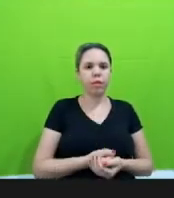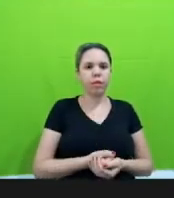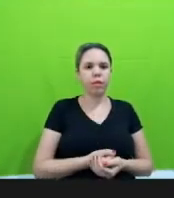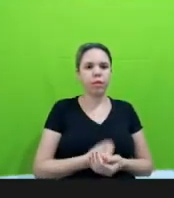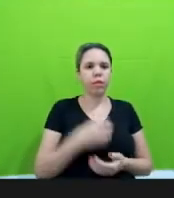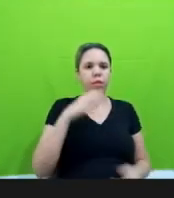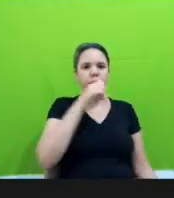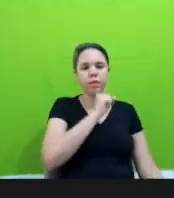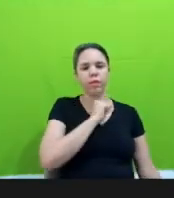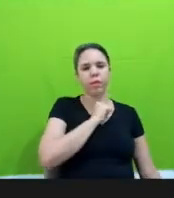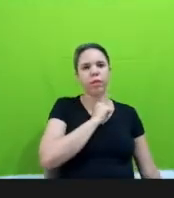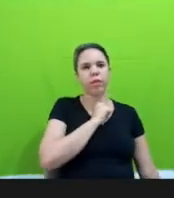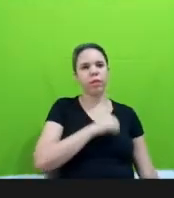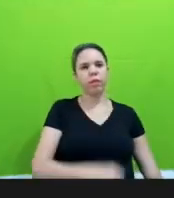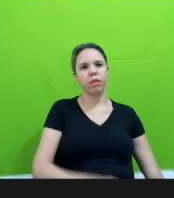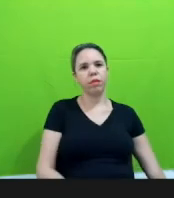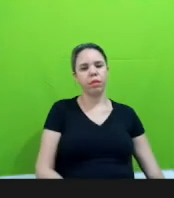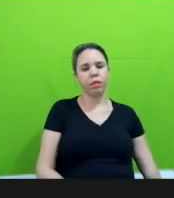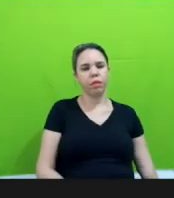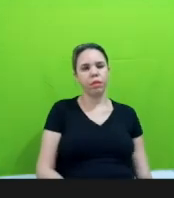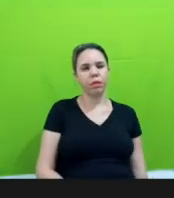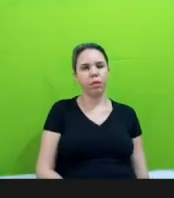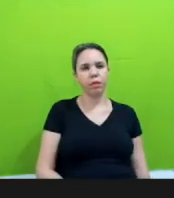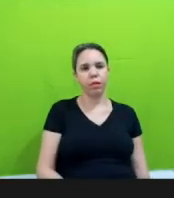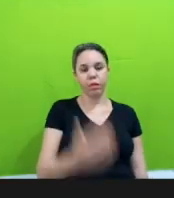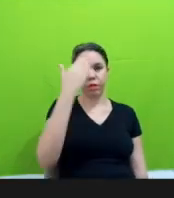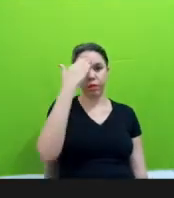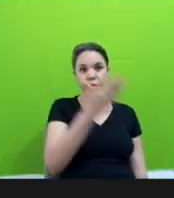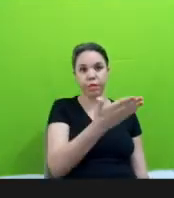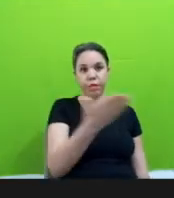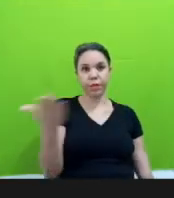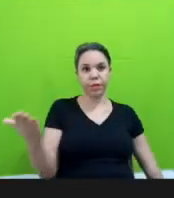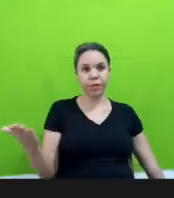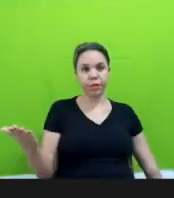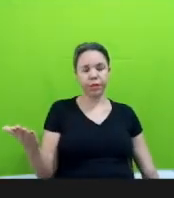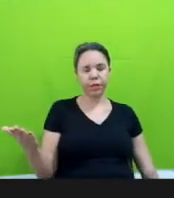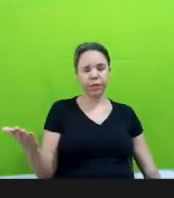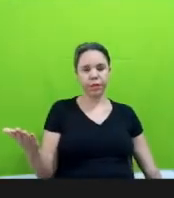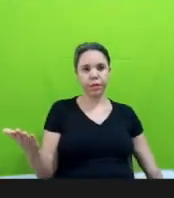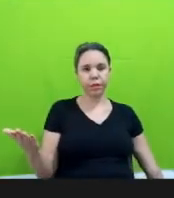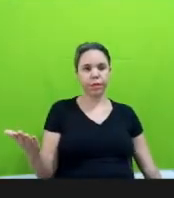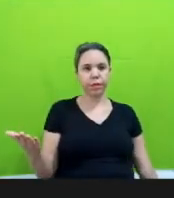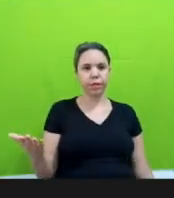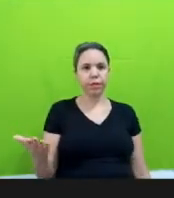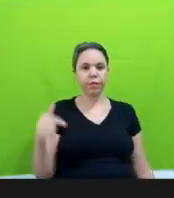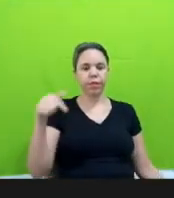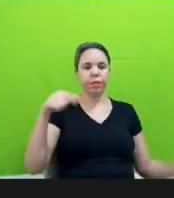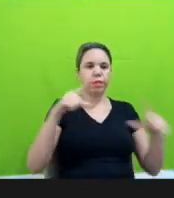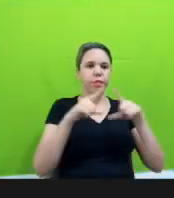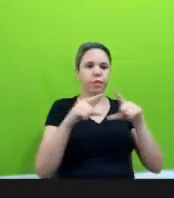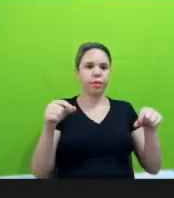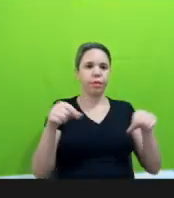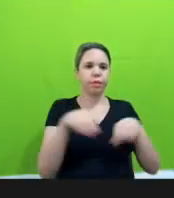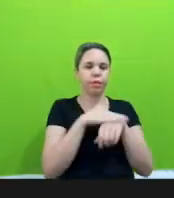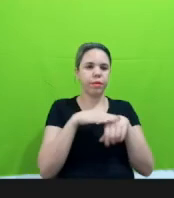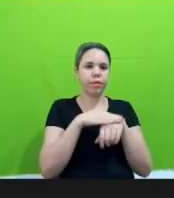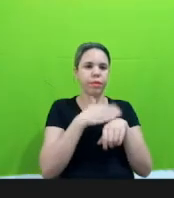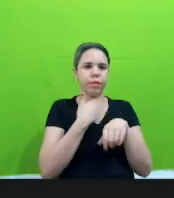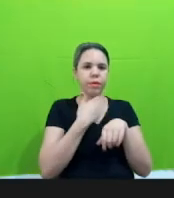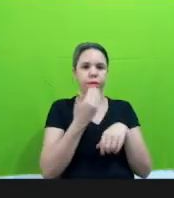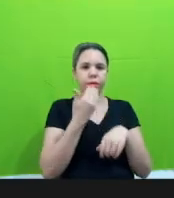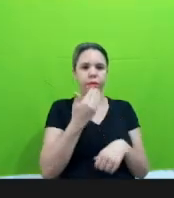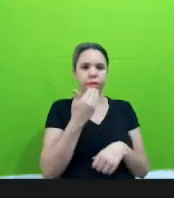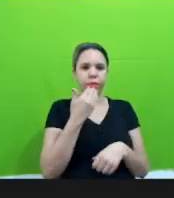rapidinho? Não, eu queria agradecer. Pela experiência que eu tenho aqui em Brasília, conversando, tanto pedindo e conversando